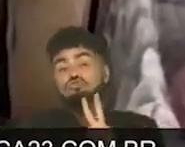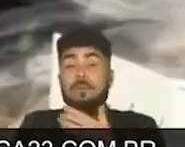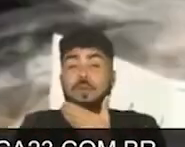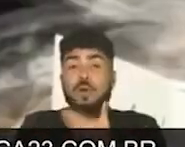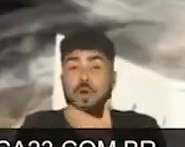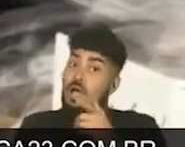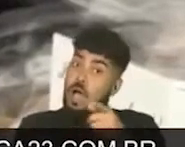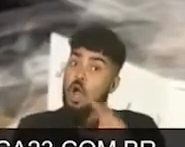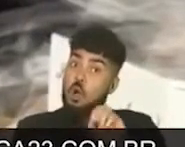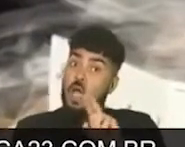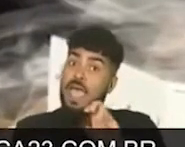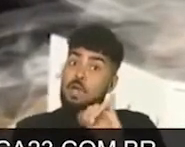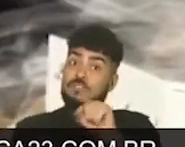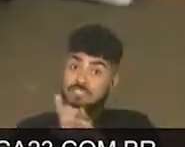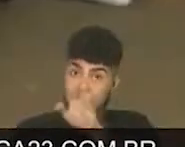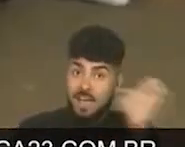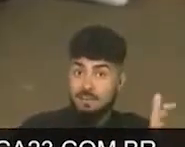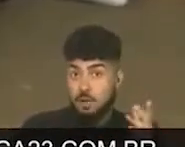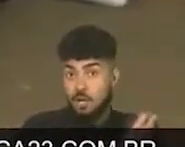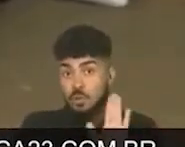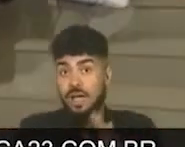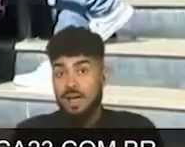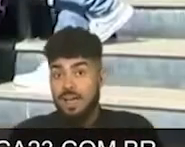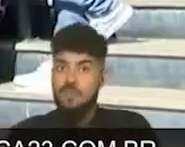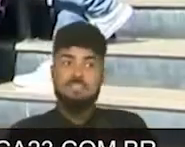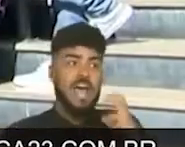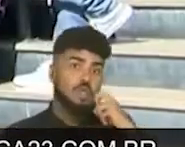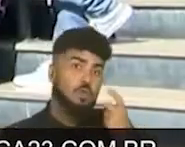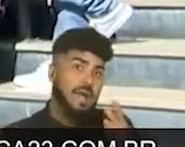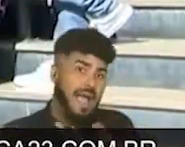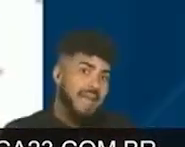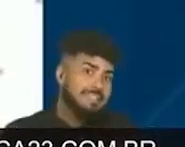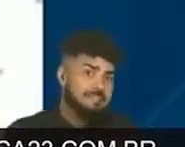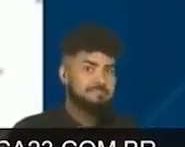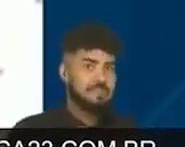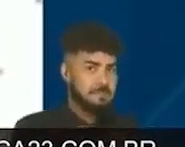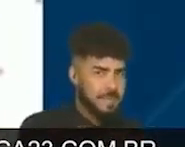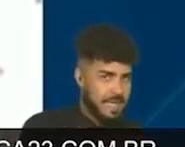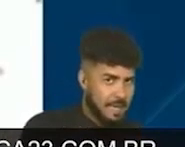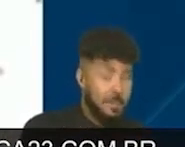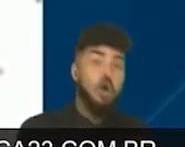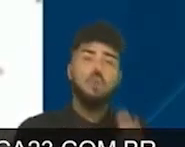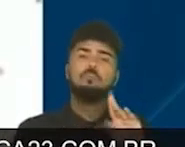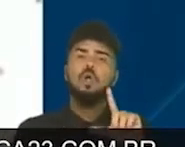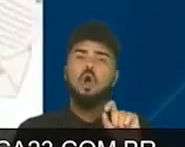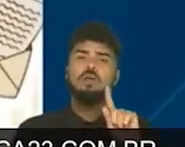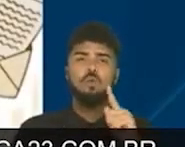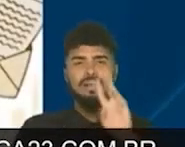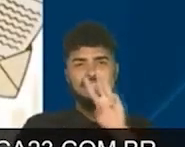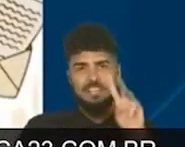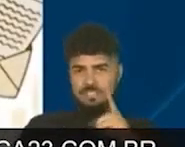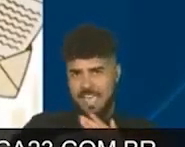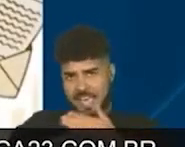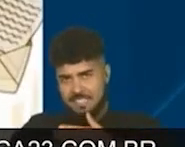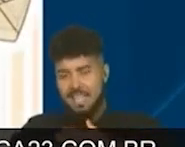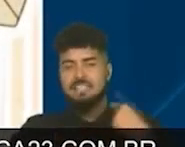podem ser os intermediários. Para adotar uma cartinha, basta ir em uma agência ou acessar o blog da campanha. Depois,